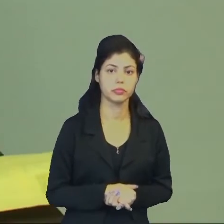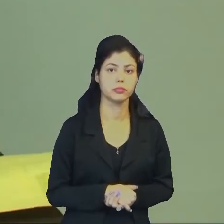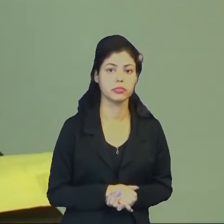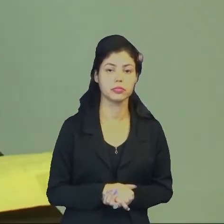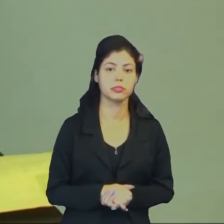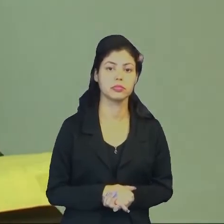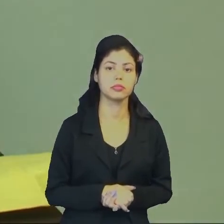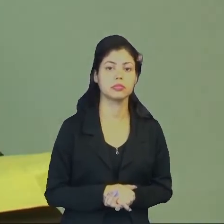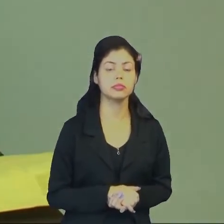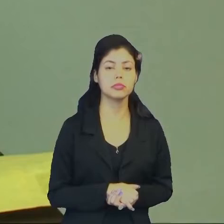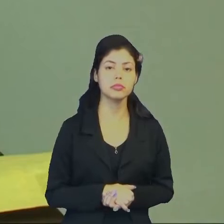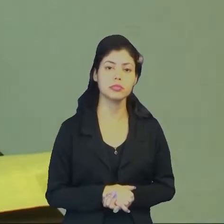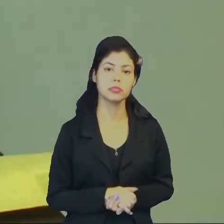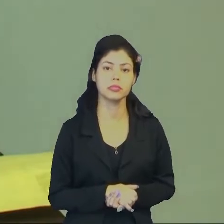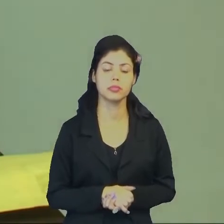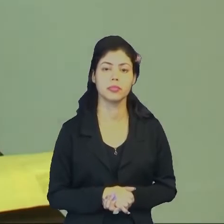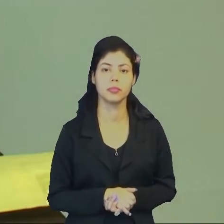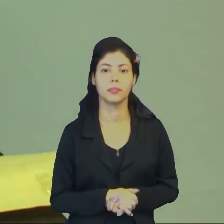aqui.